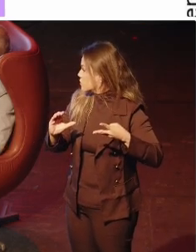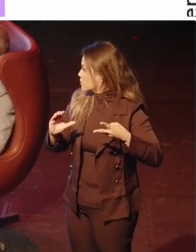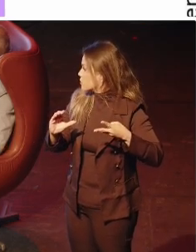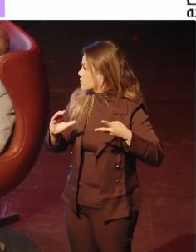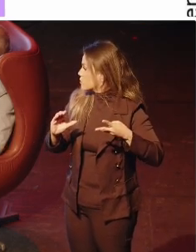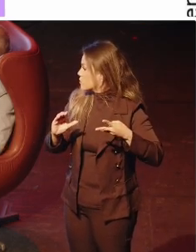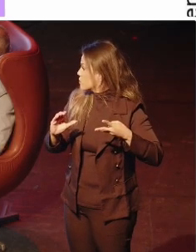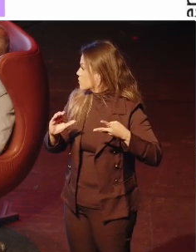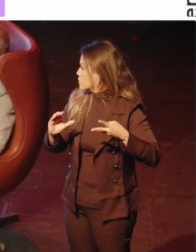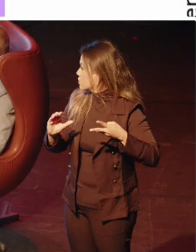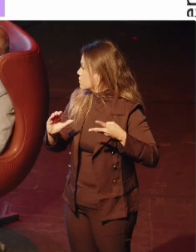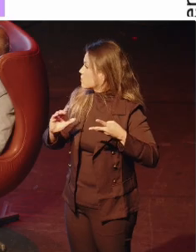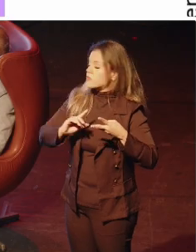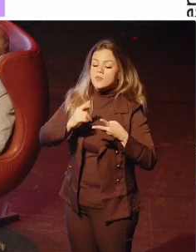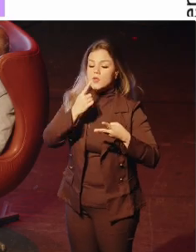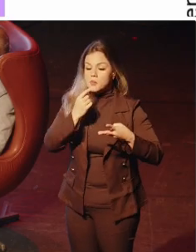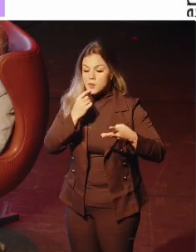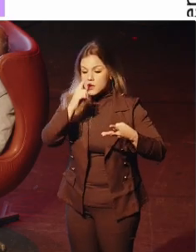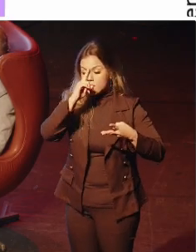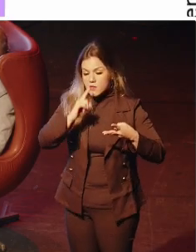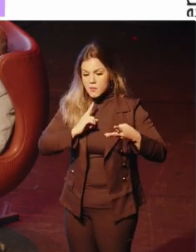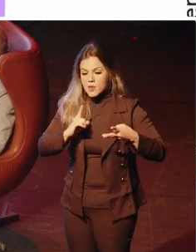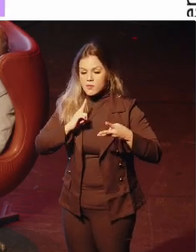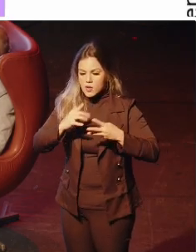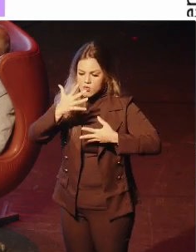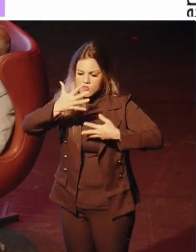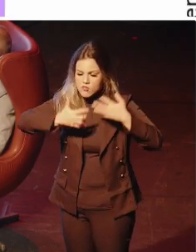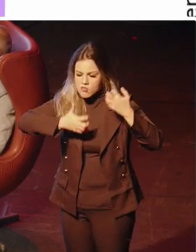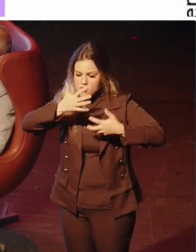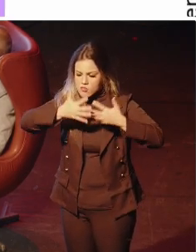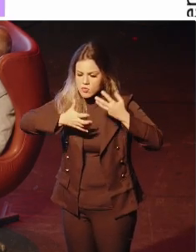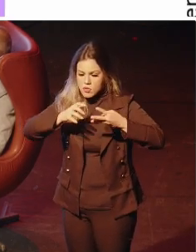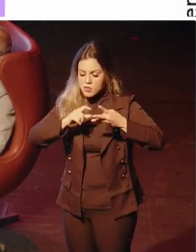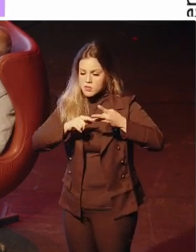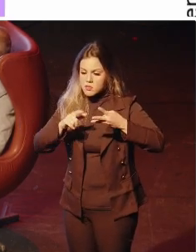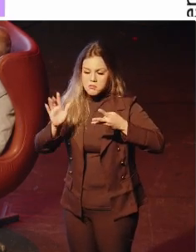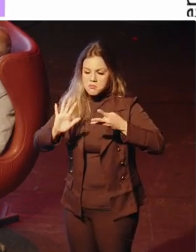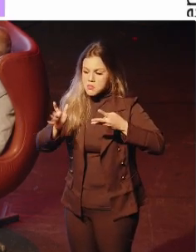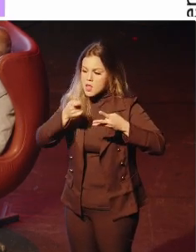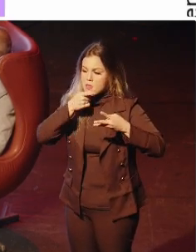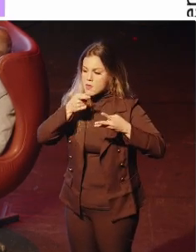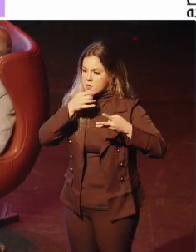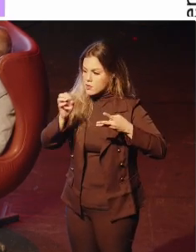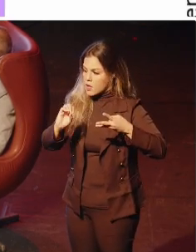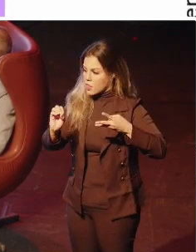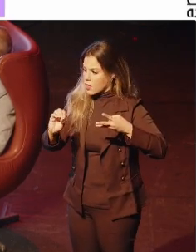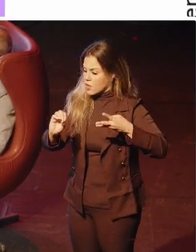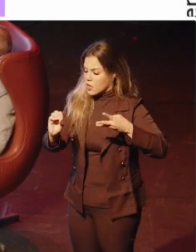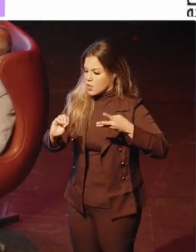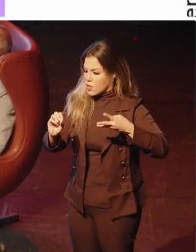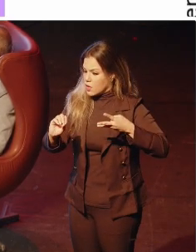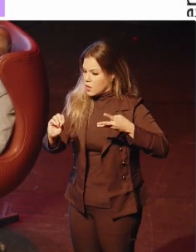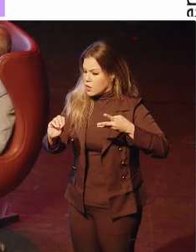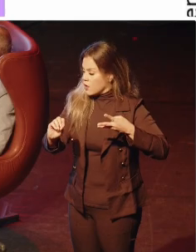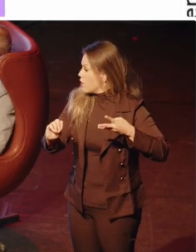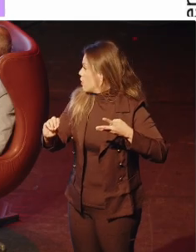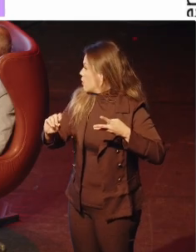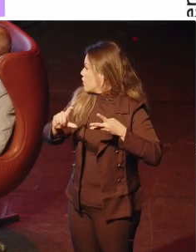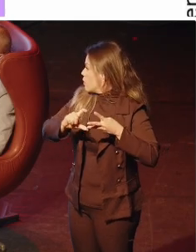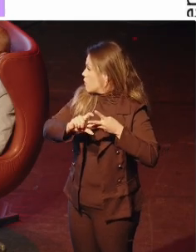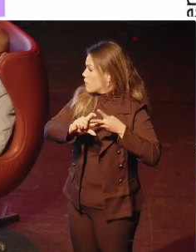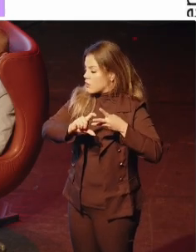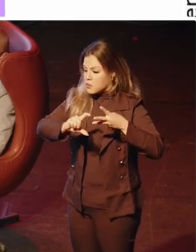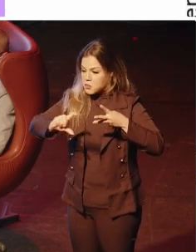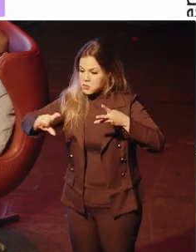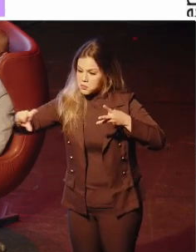amiloide, então, amarelo e vermelho, não estava tomando a substância e